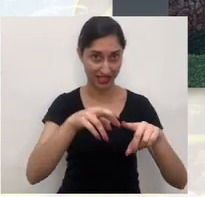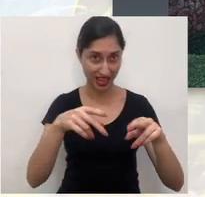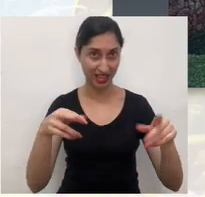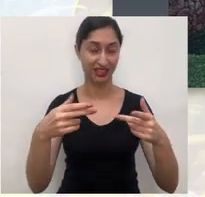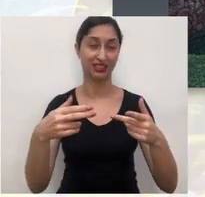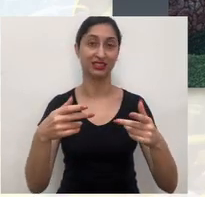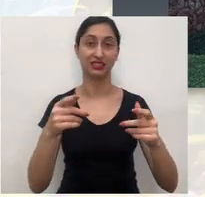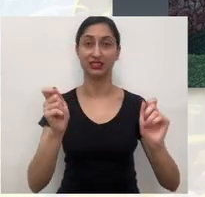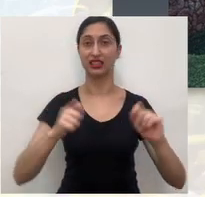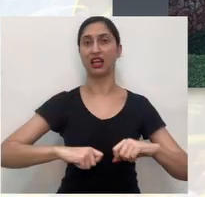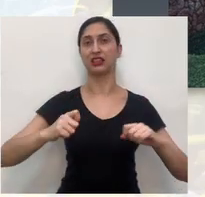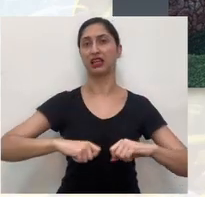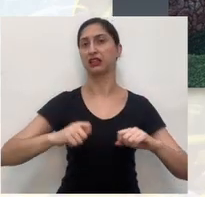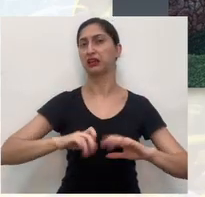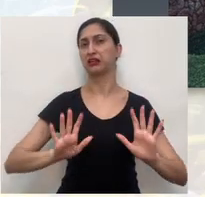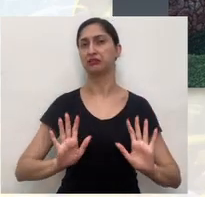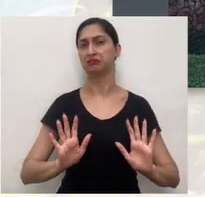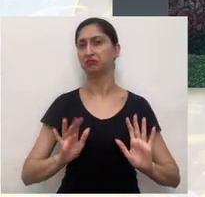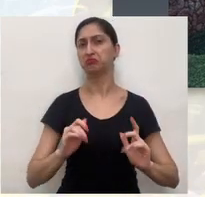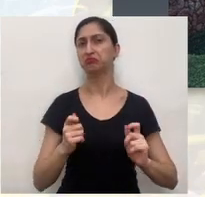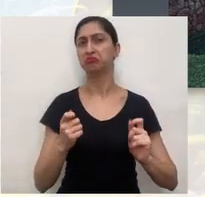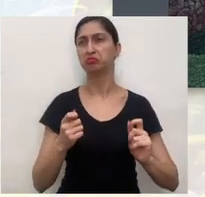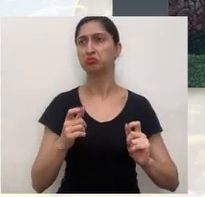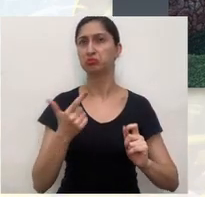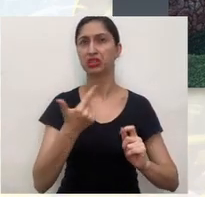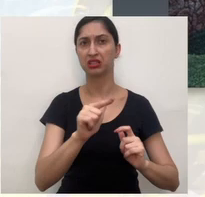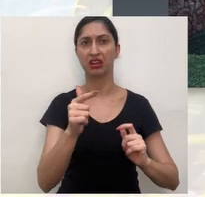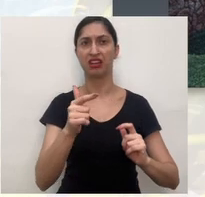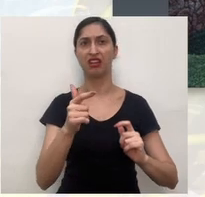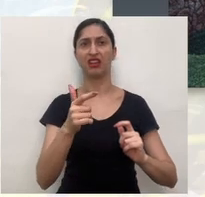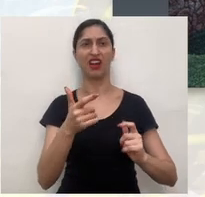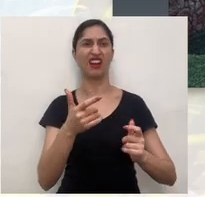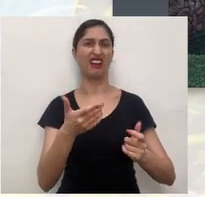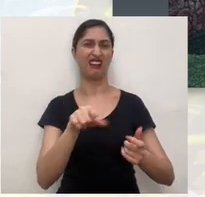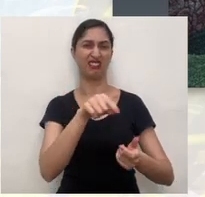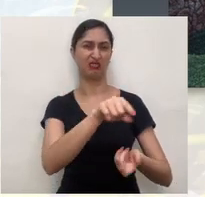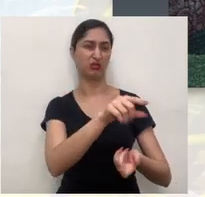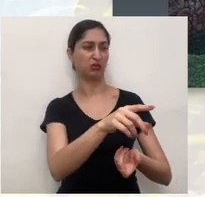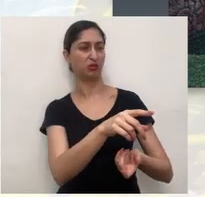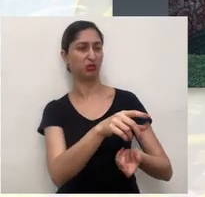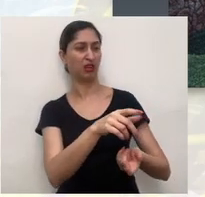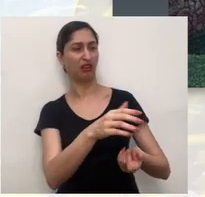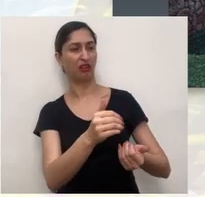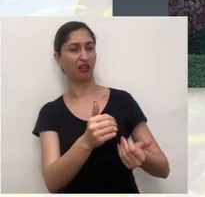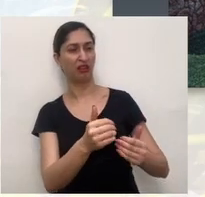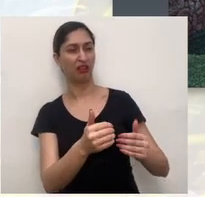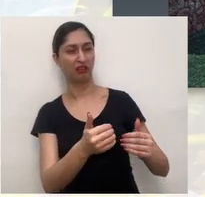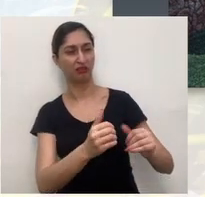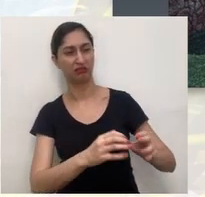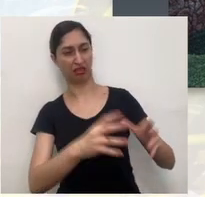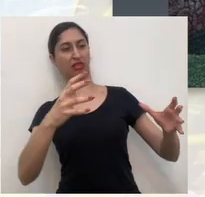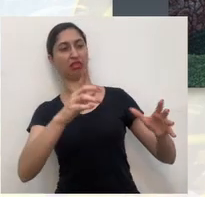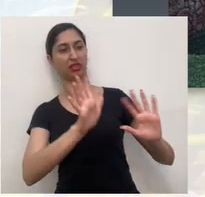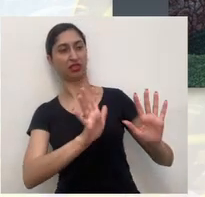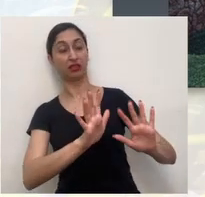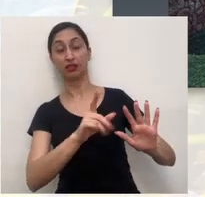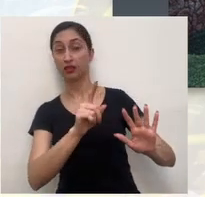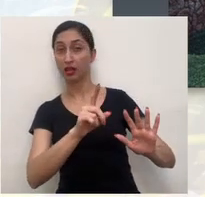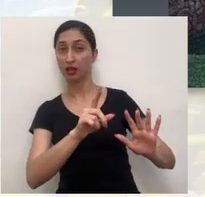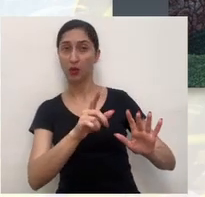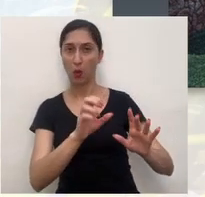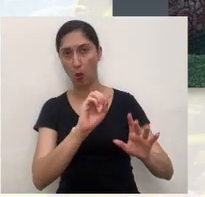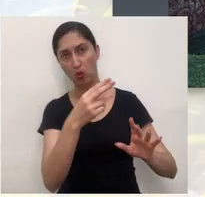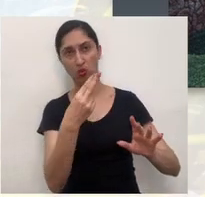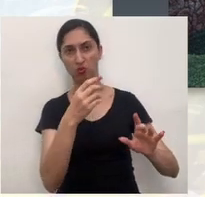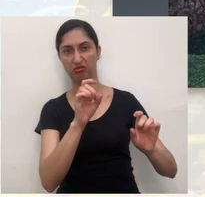necessários e suficientes. Aí não tem nada sobrando, nem nada faltando. Essa que é a ideia da unidade. Tá?